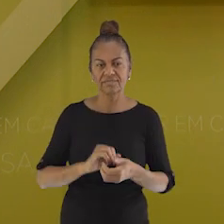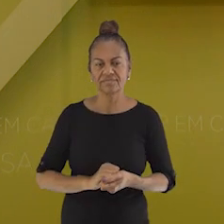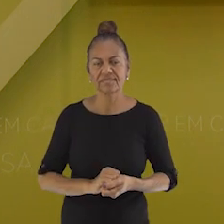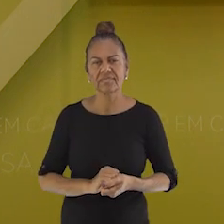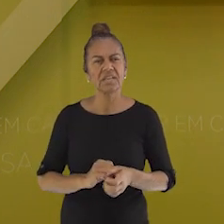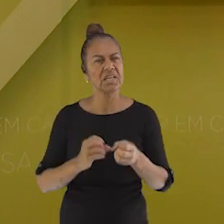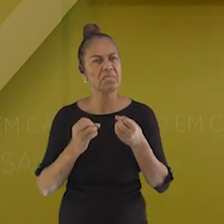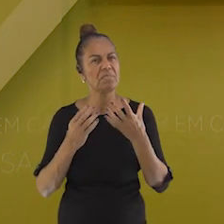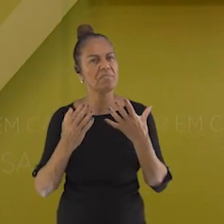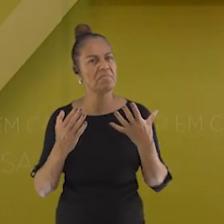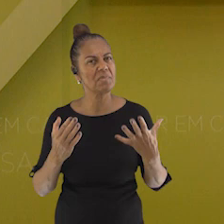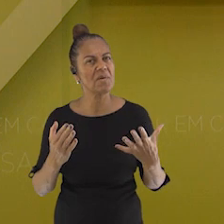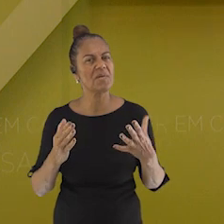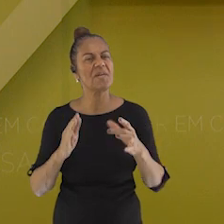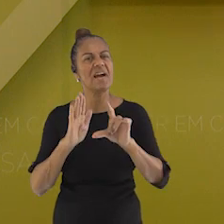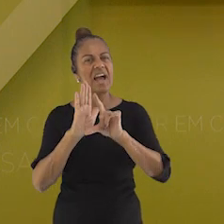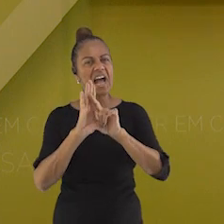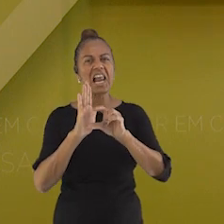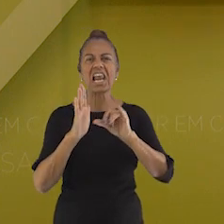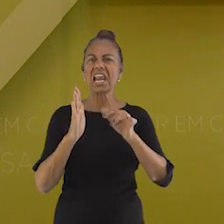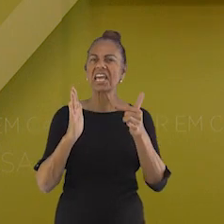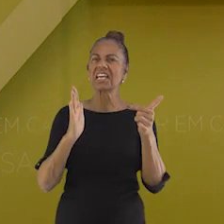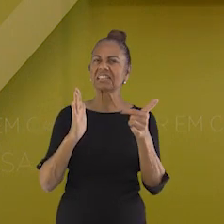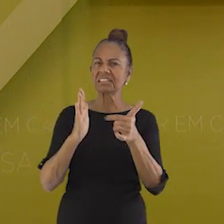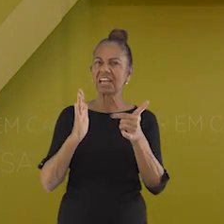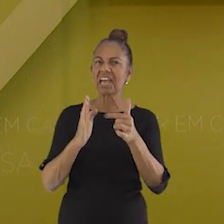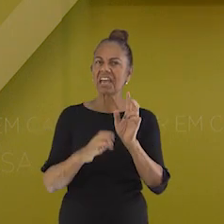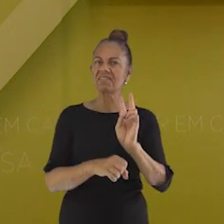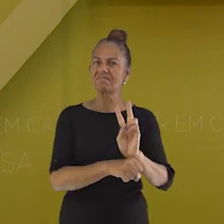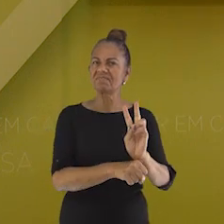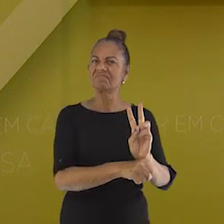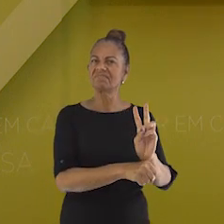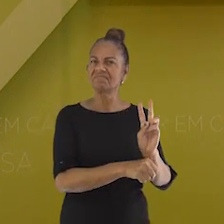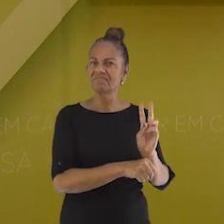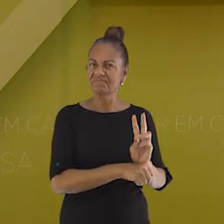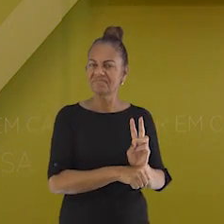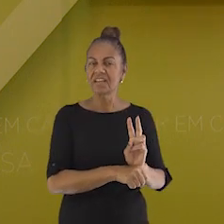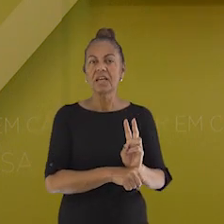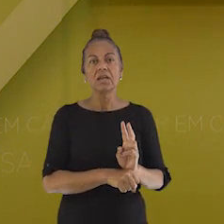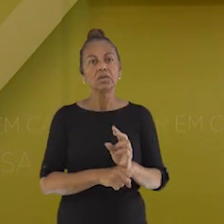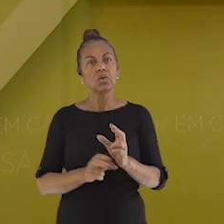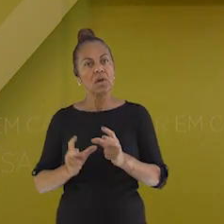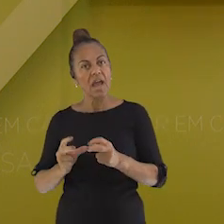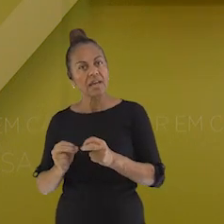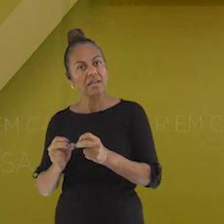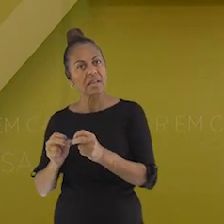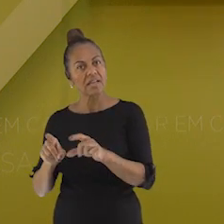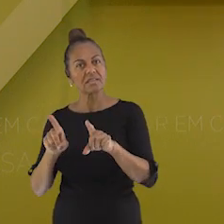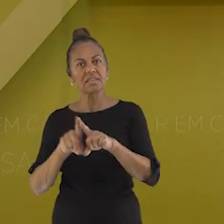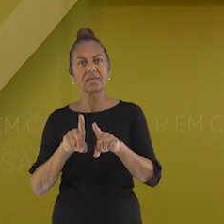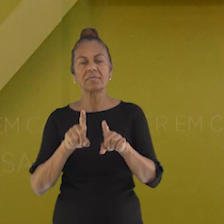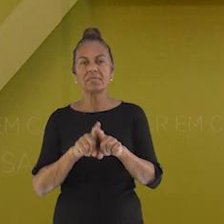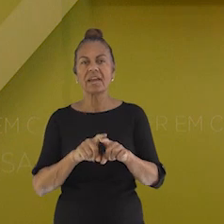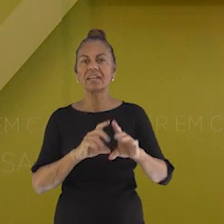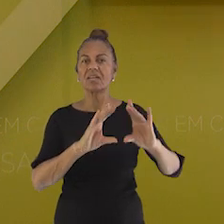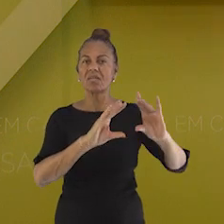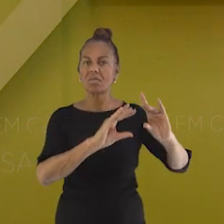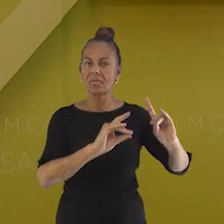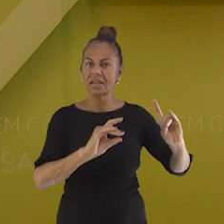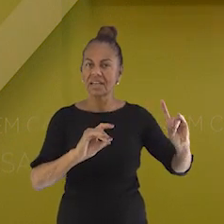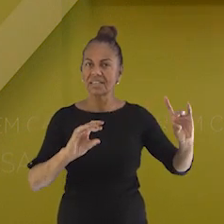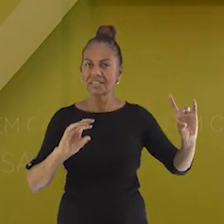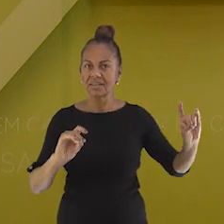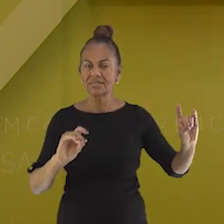temos essas leis de proteção e preservação, tanto dos caranguejos quanto dos manguezais. Para vocês,